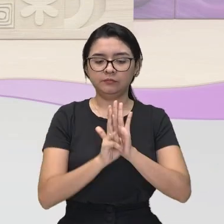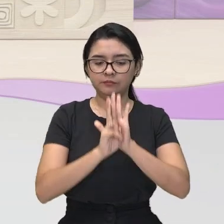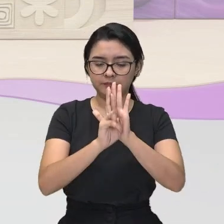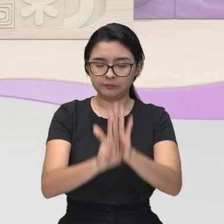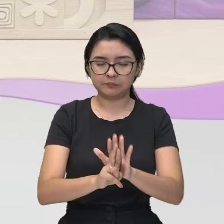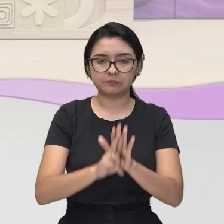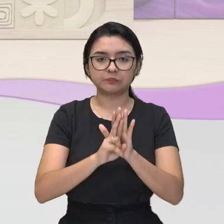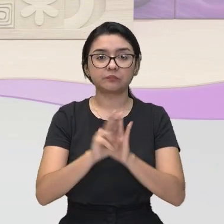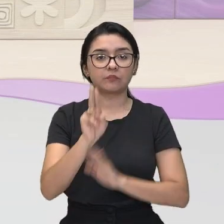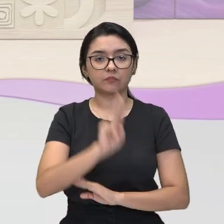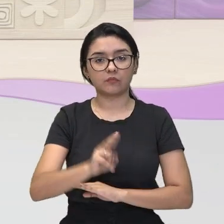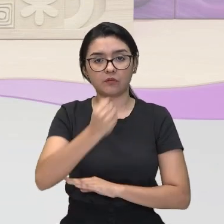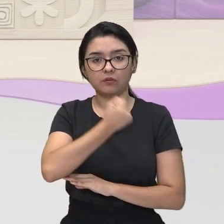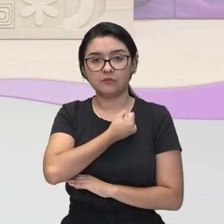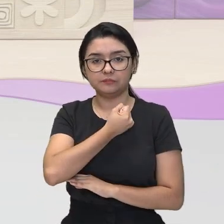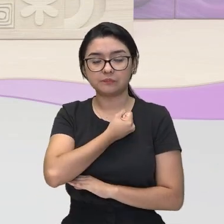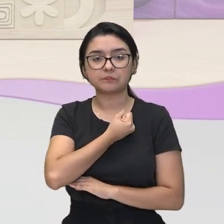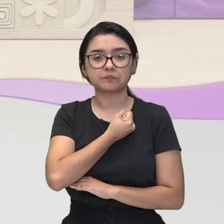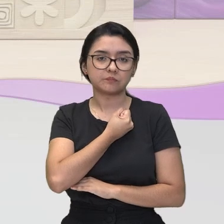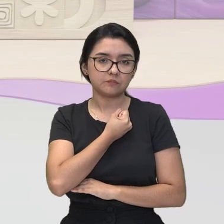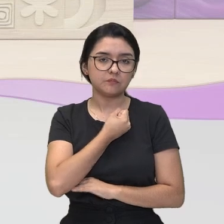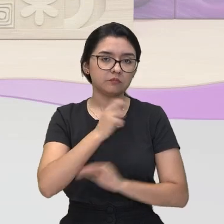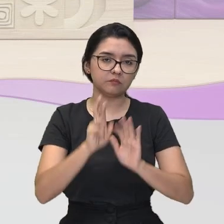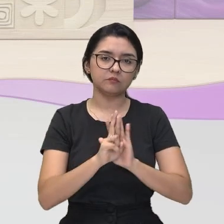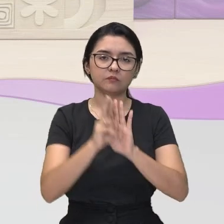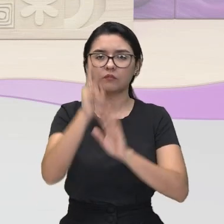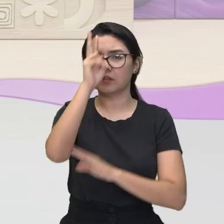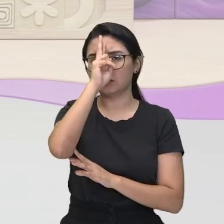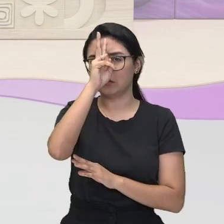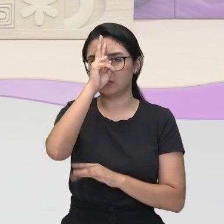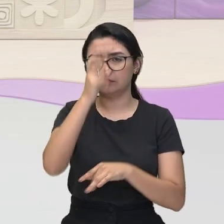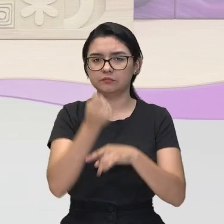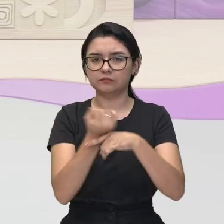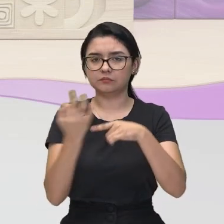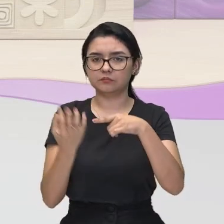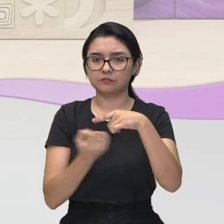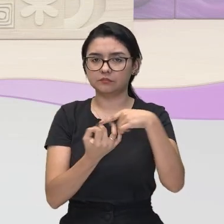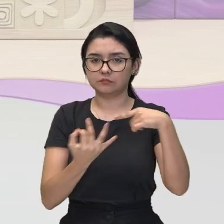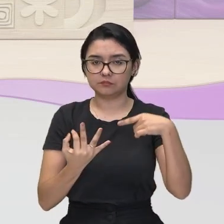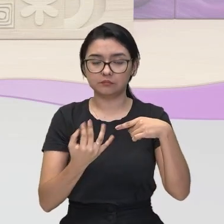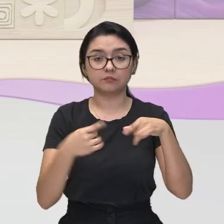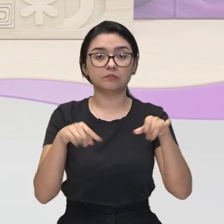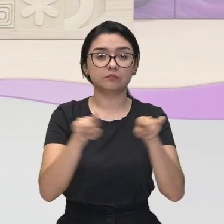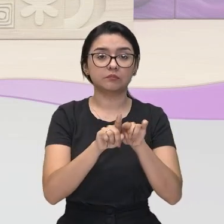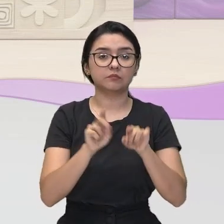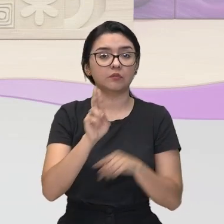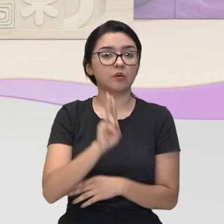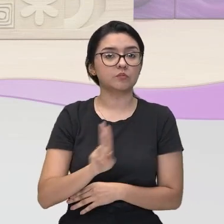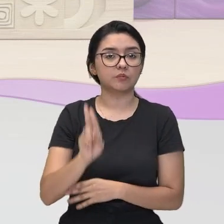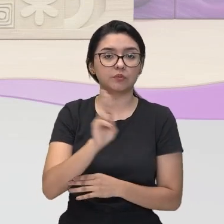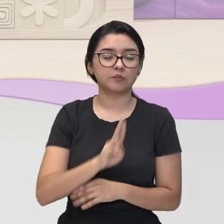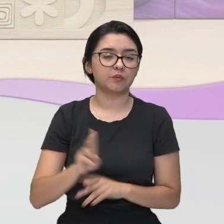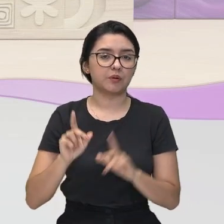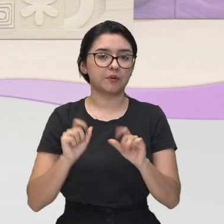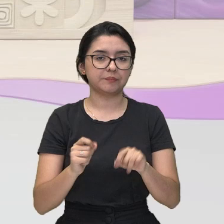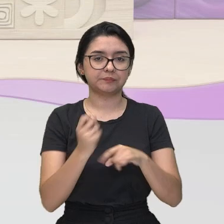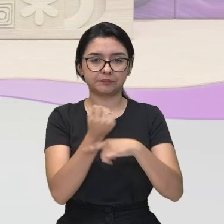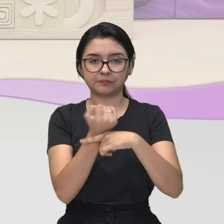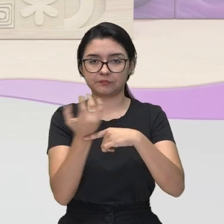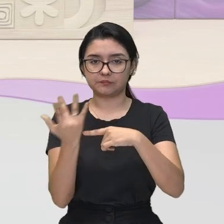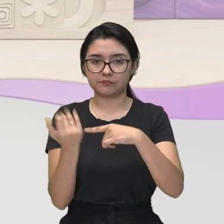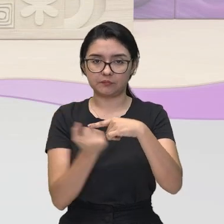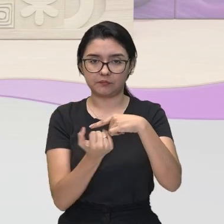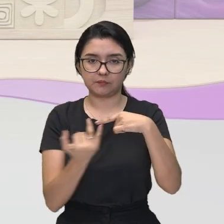numericamente uma parte de um todo, né? Lembra que frações são partes menores que um todo, nós vamos utilizar então as